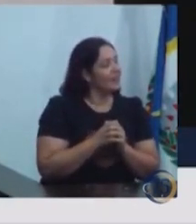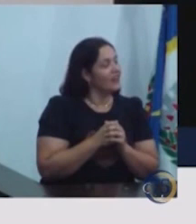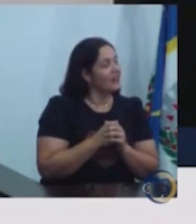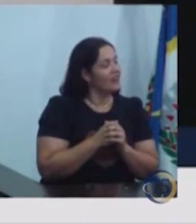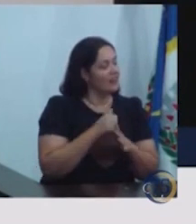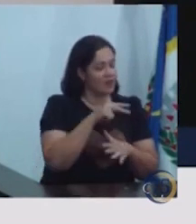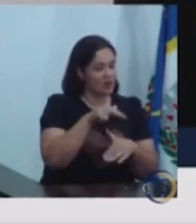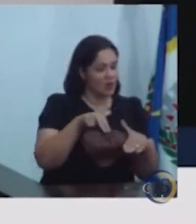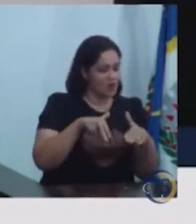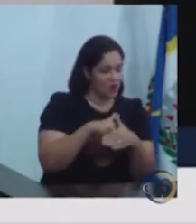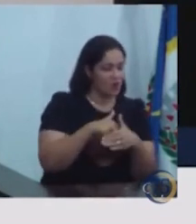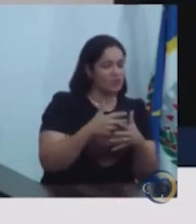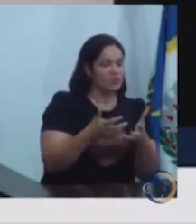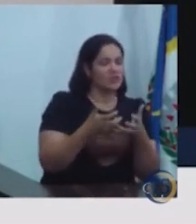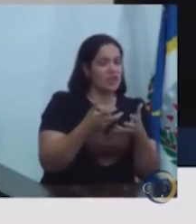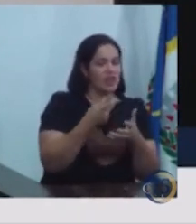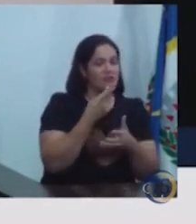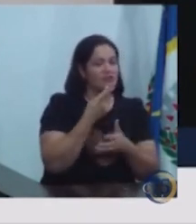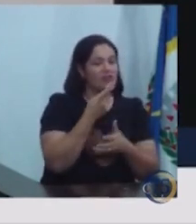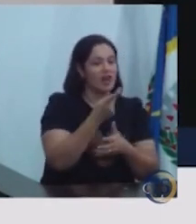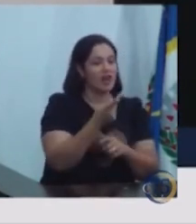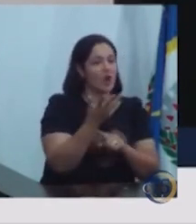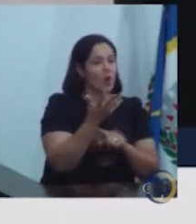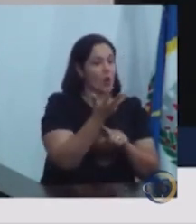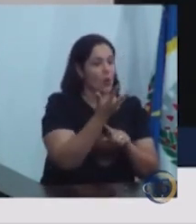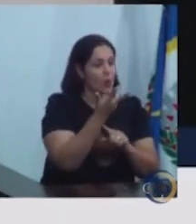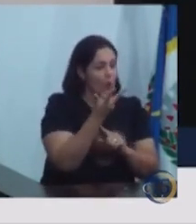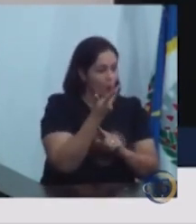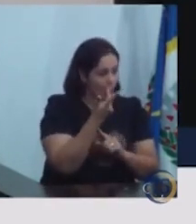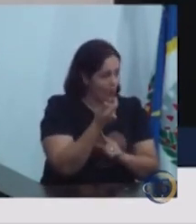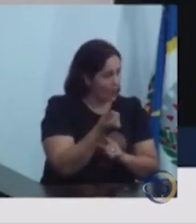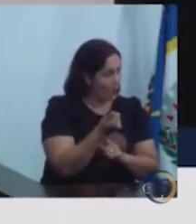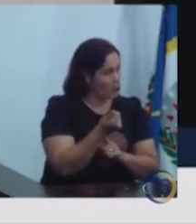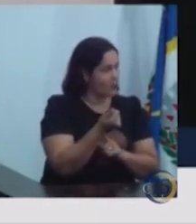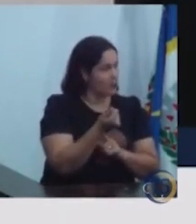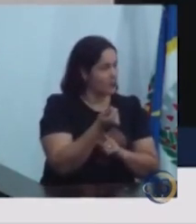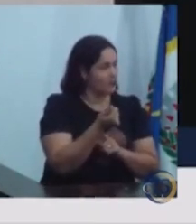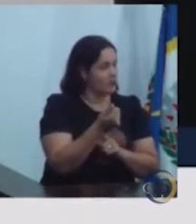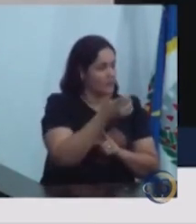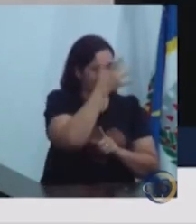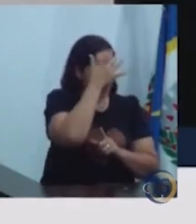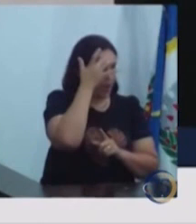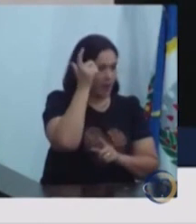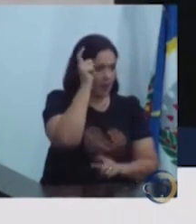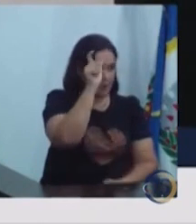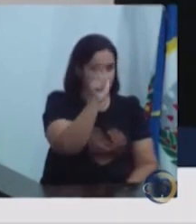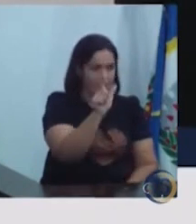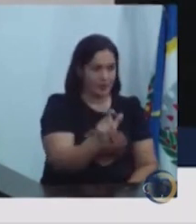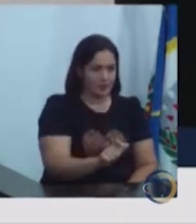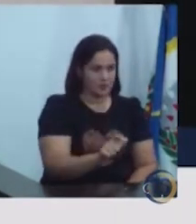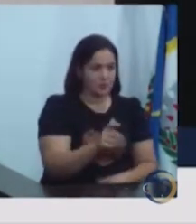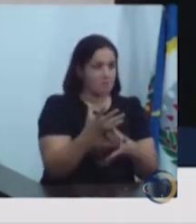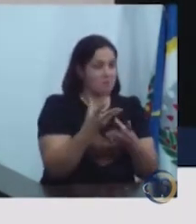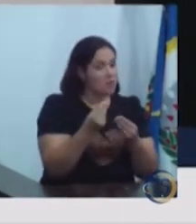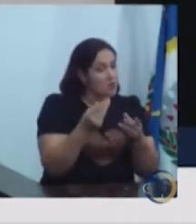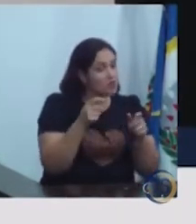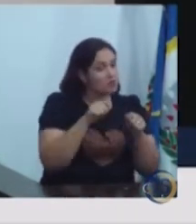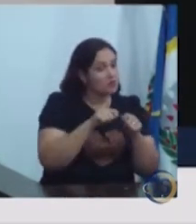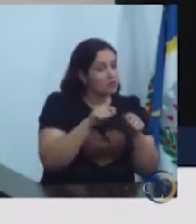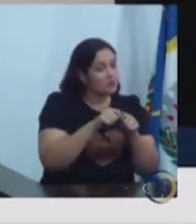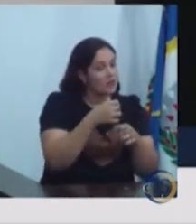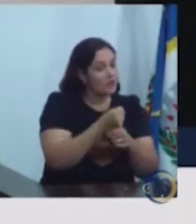de segurança locais. Prestar uma homenagem a essa pessoa que muito fez por